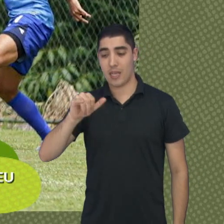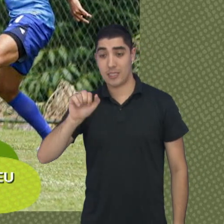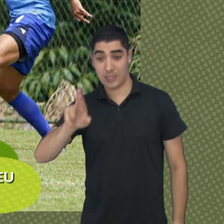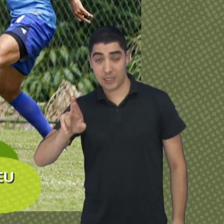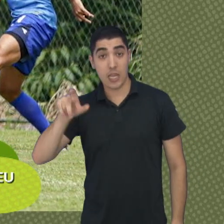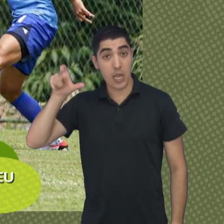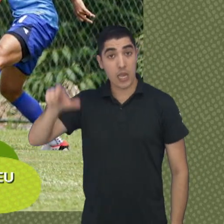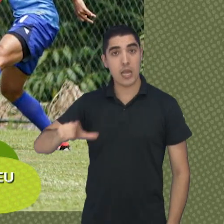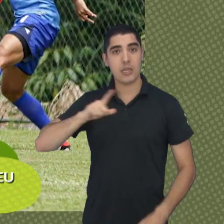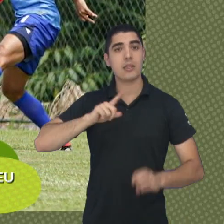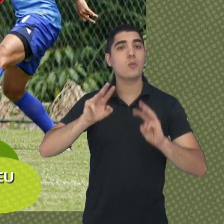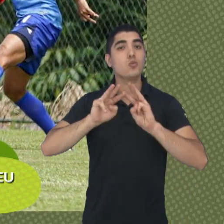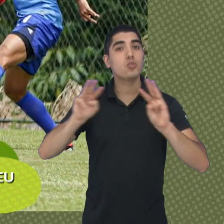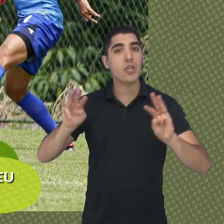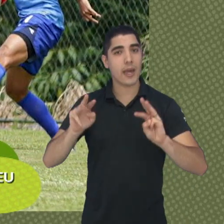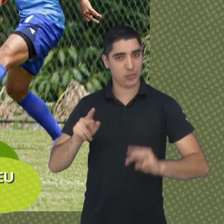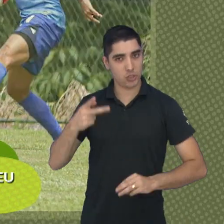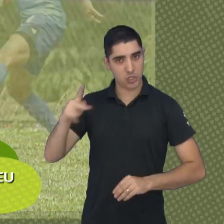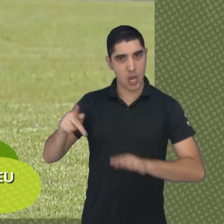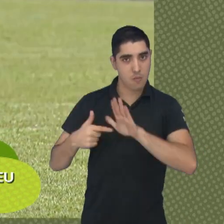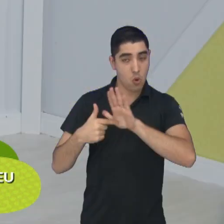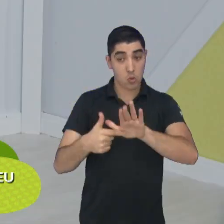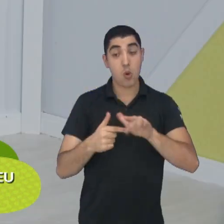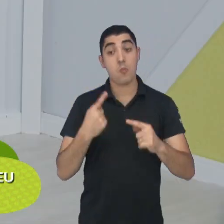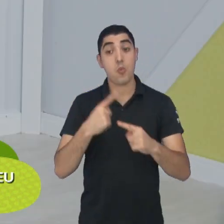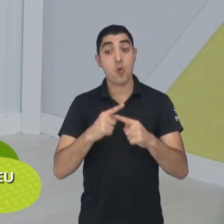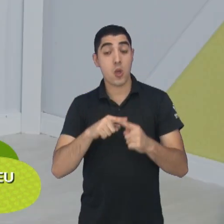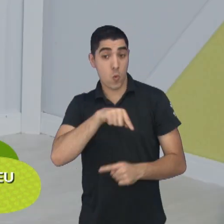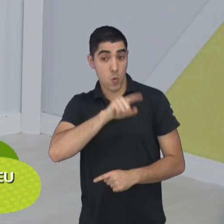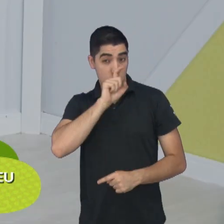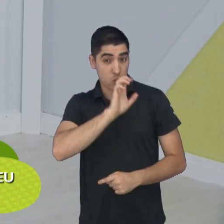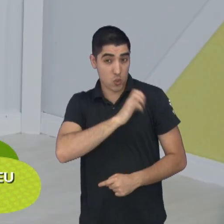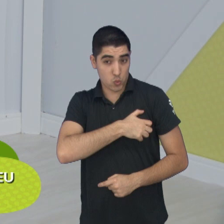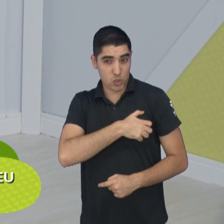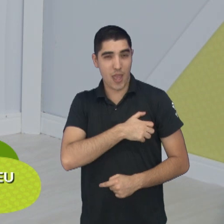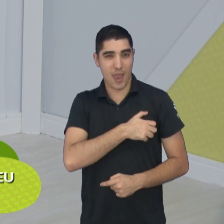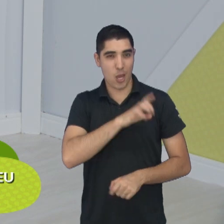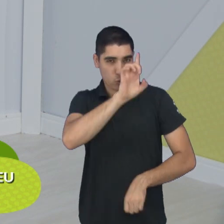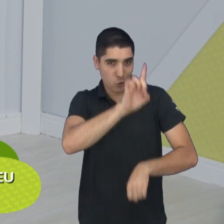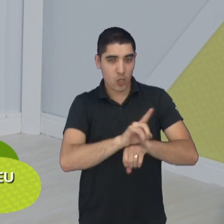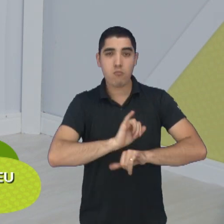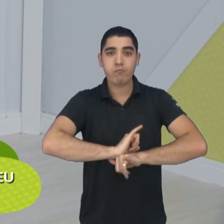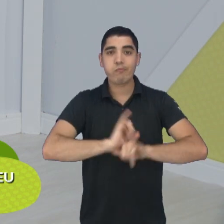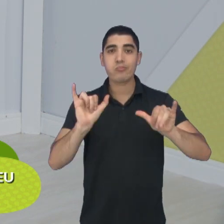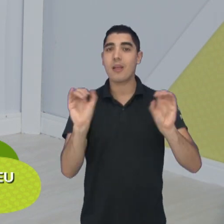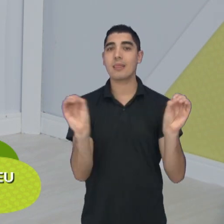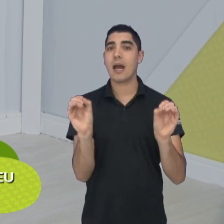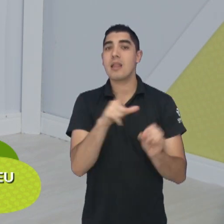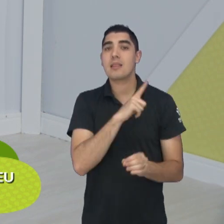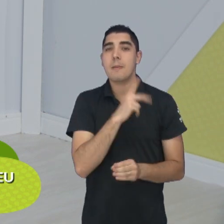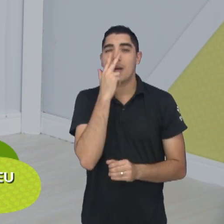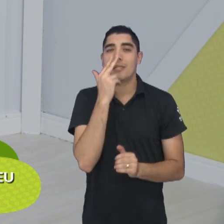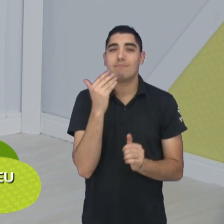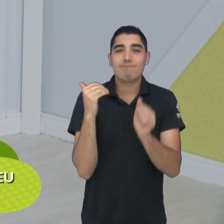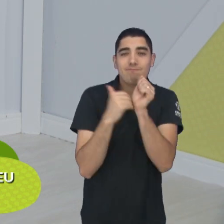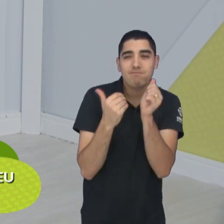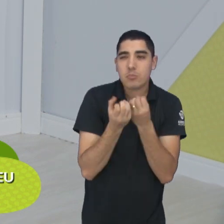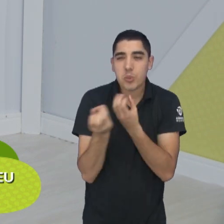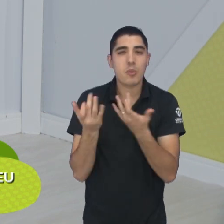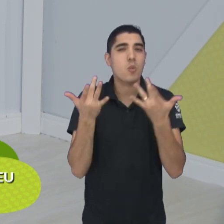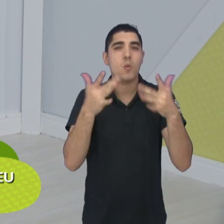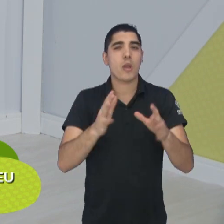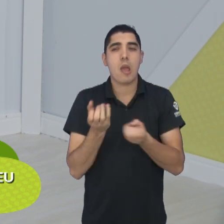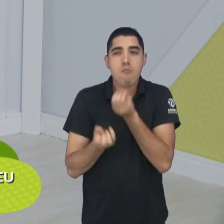site jogandojuntos.com, até porque a diretoria do São José está escondendo aí, e tá na dela, tá certo, ela está querendo esconder o máximo